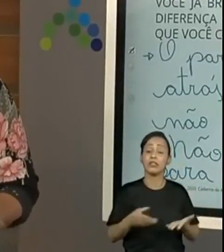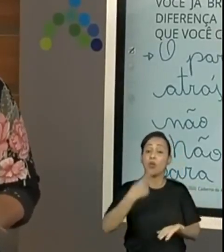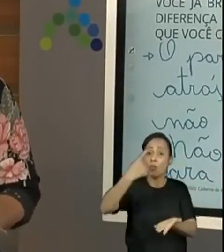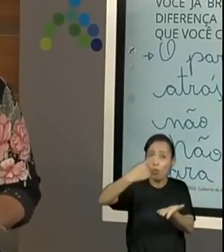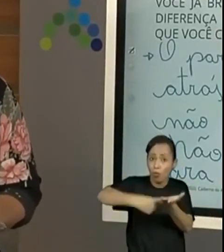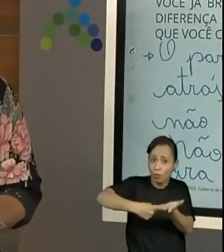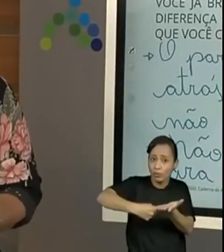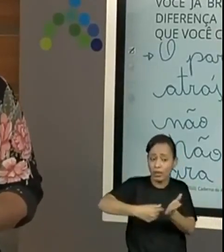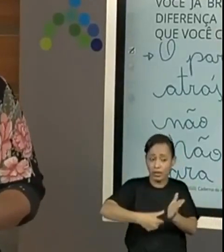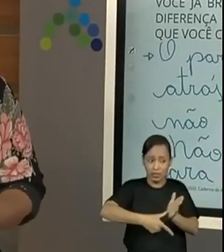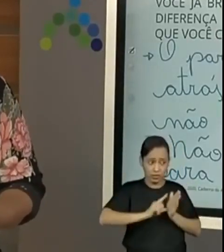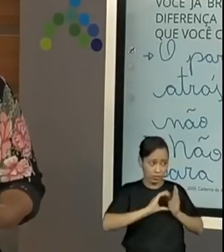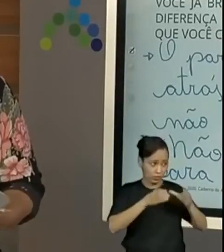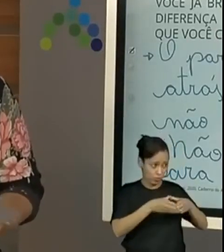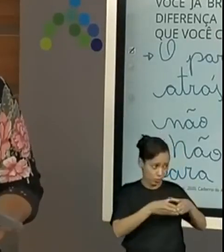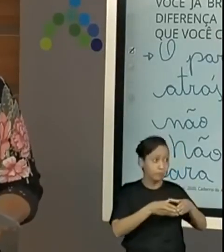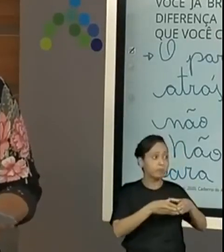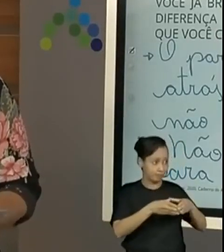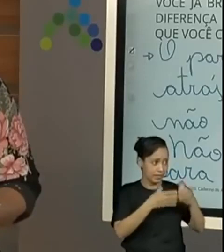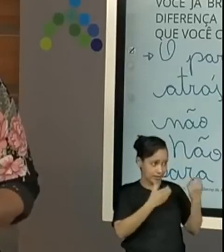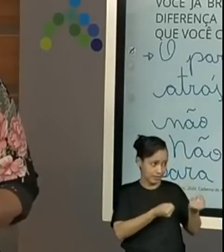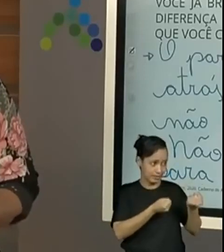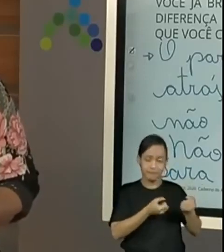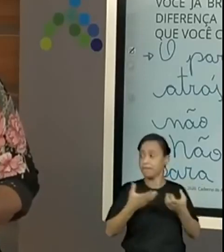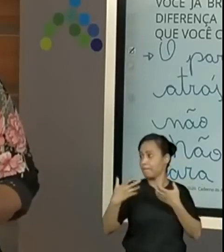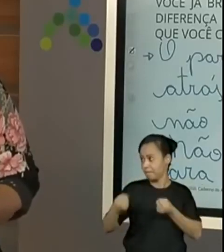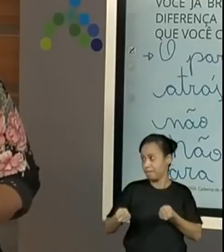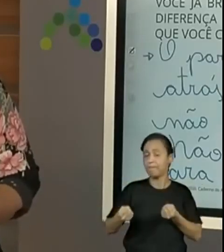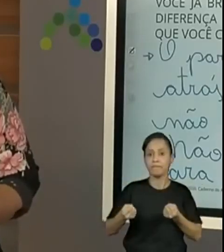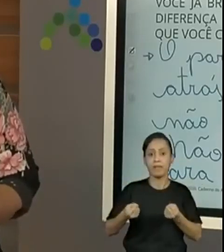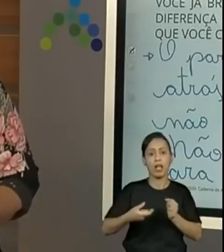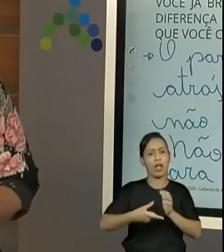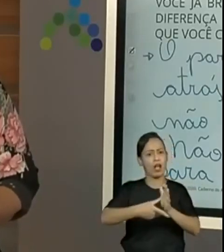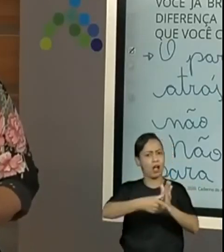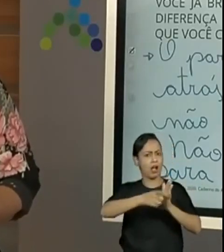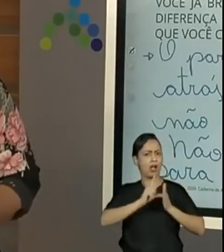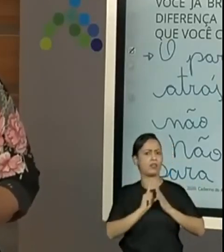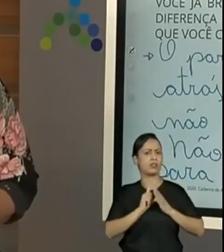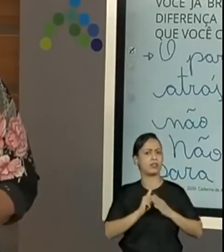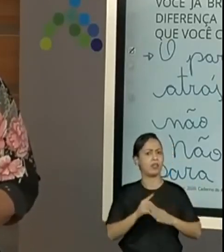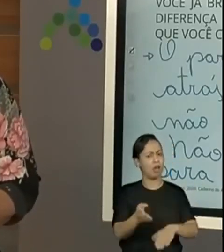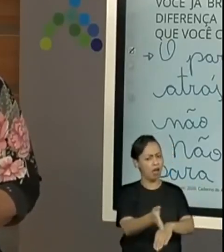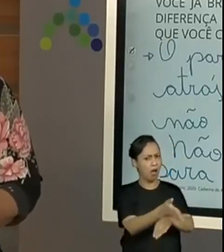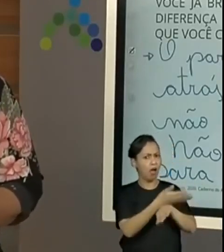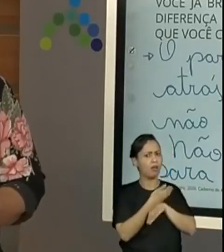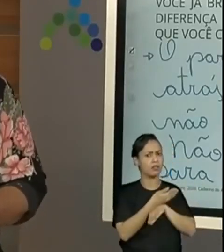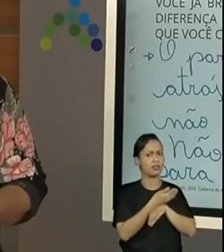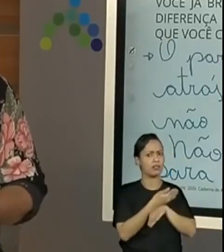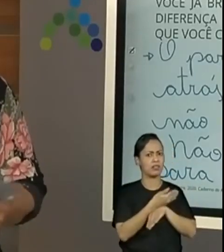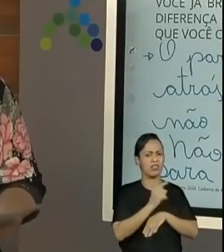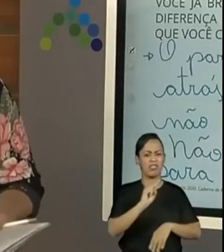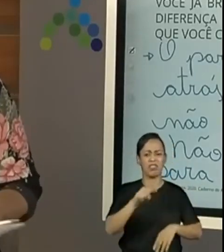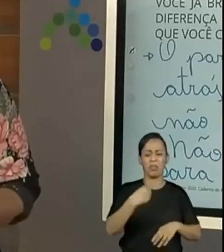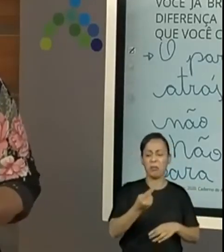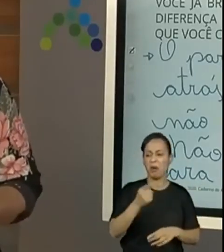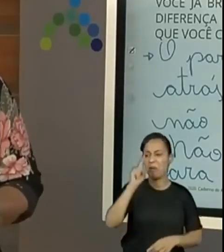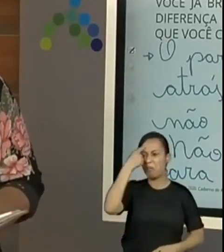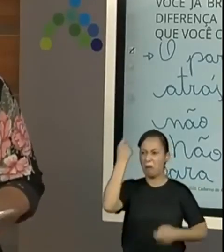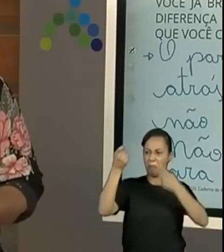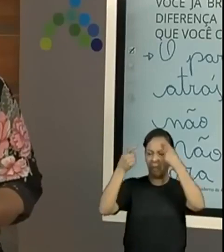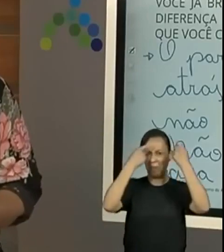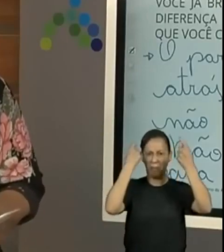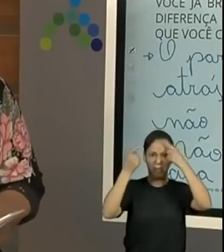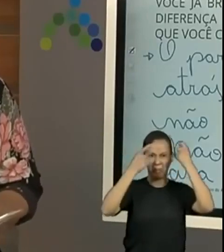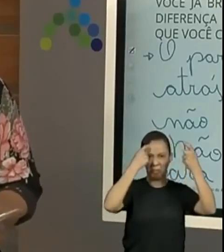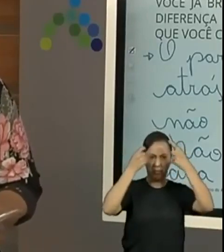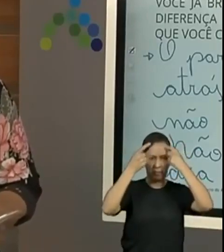com o grupo de amigos, qual é a melhor maneira. Mas lembrando, antes de iniciar, porque se você construir regras durante